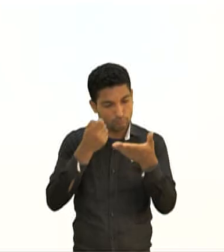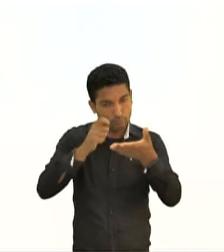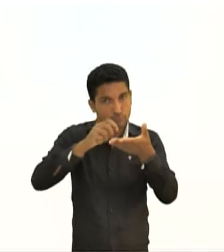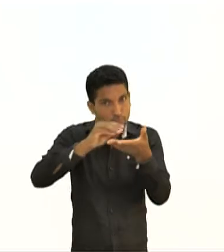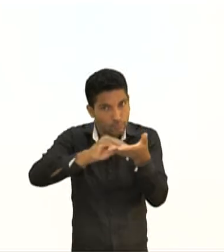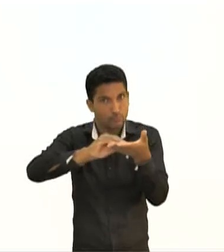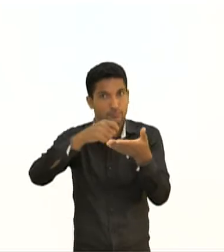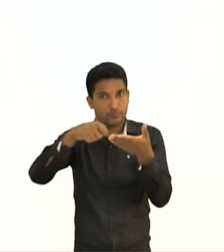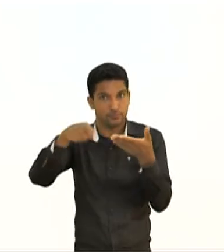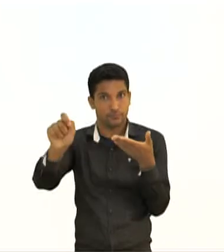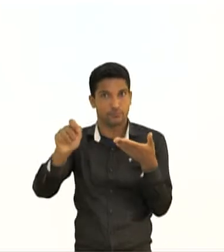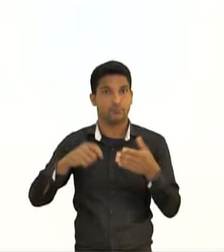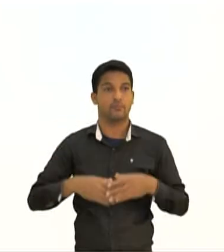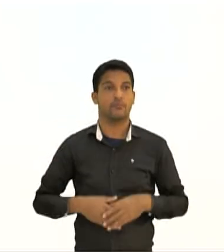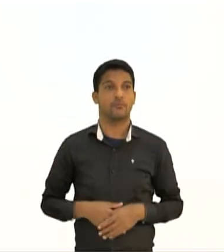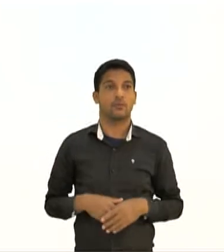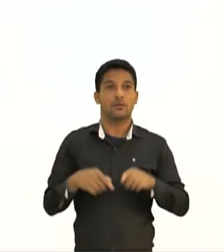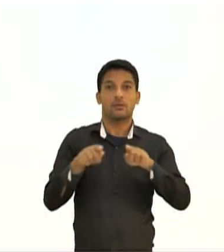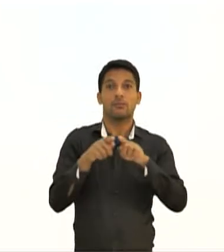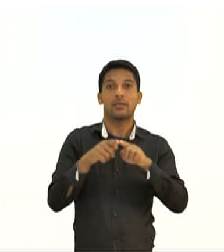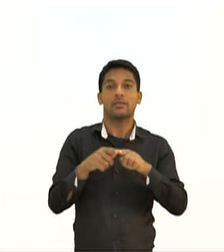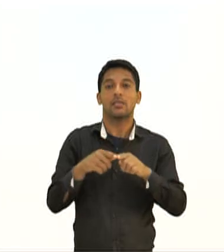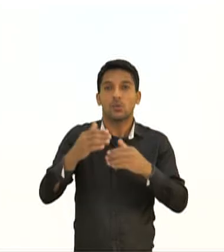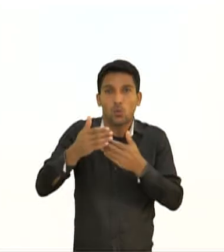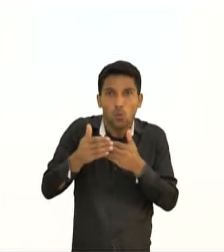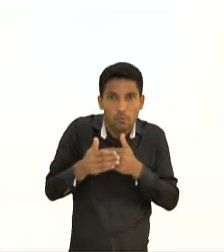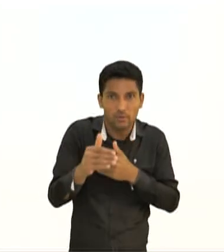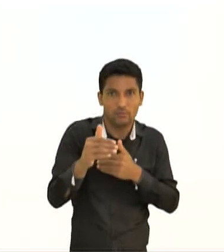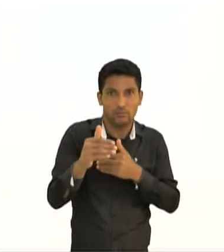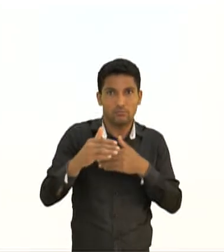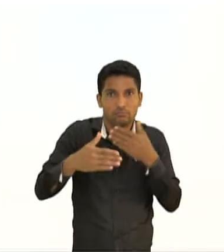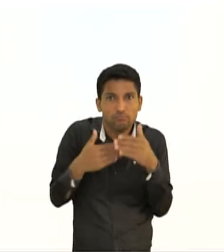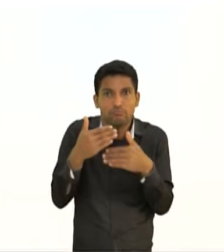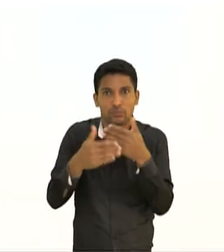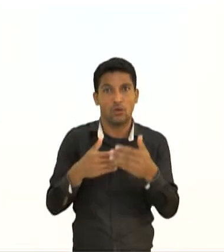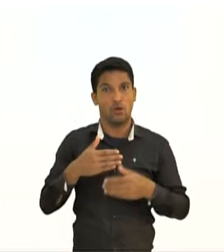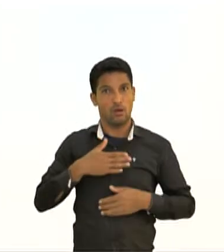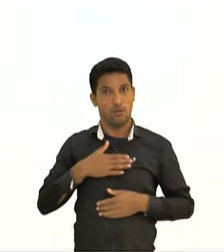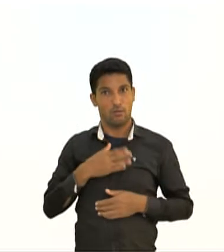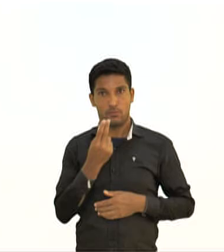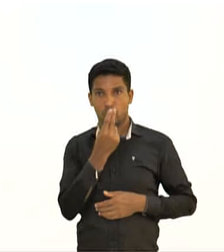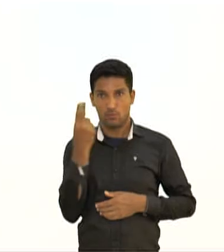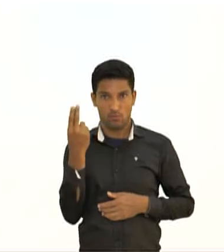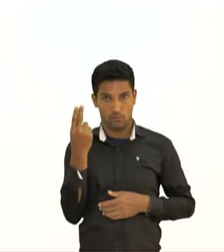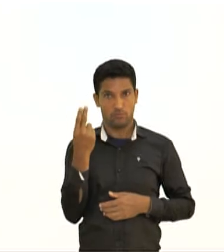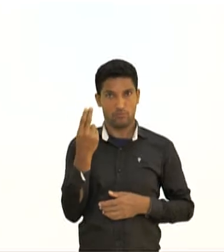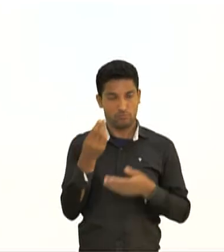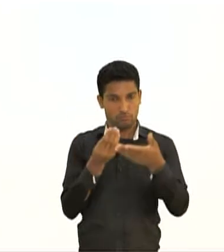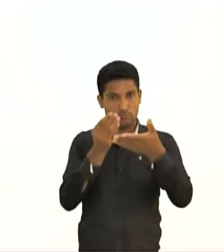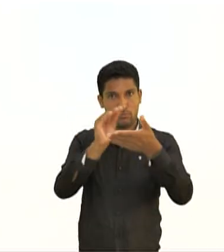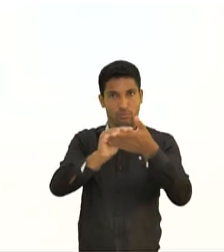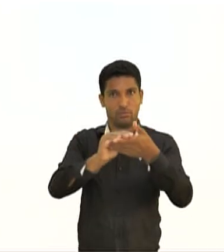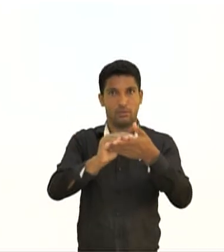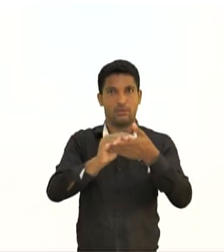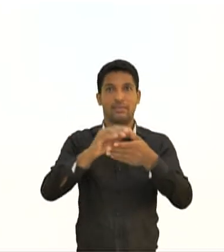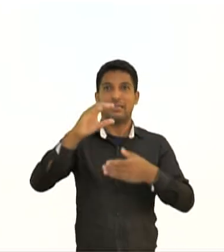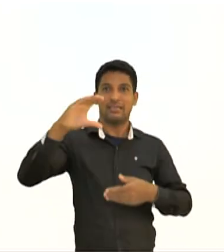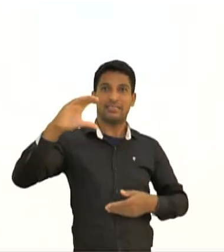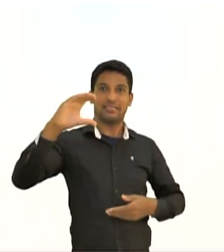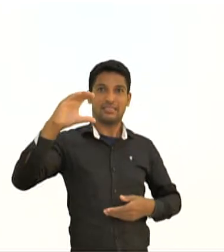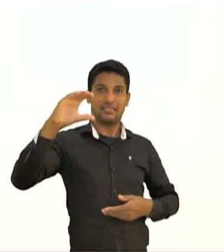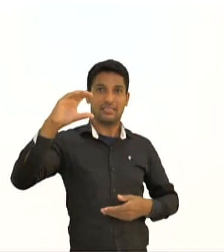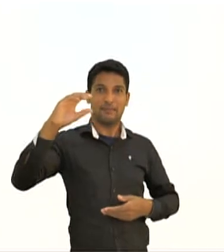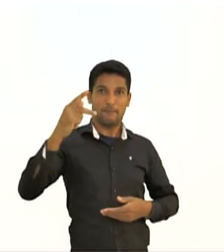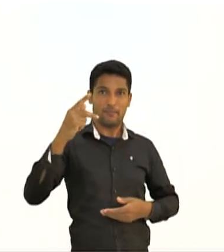posso começar a carta ali no desenvolvimento colocando o nome, né? Eu, fulano de tal, CPF tal, né? É